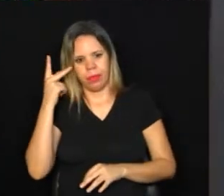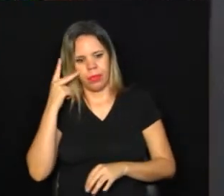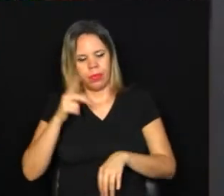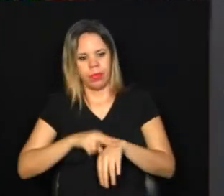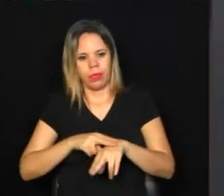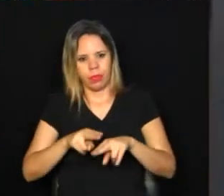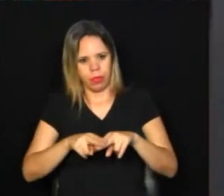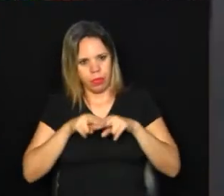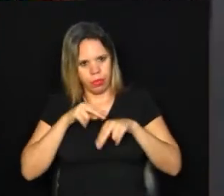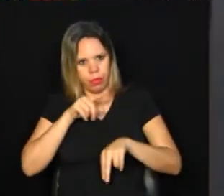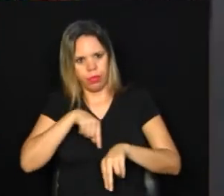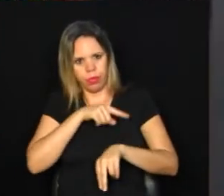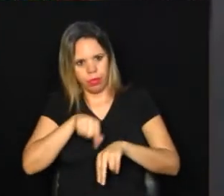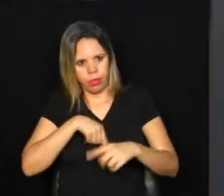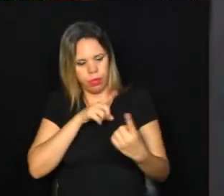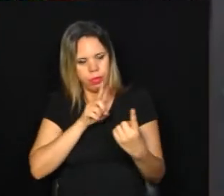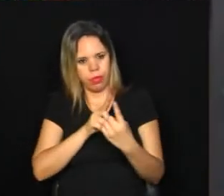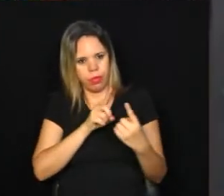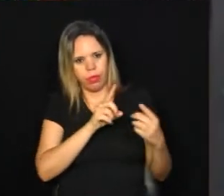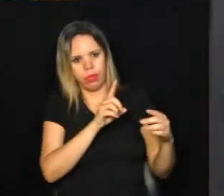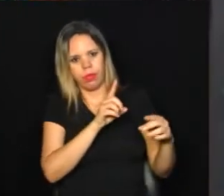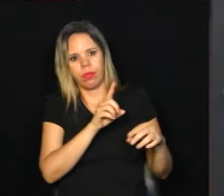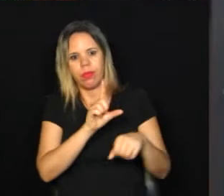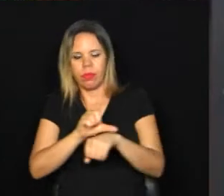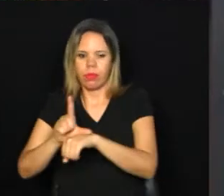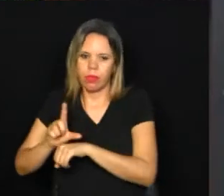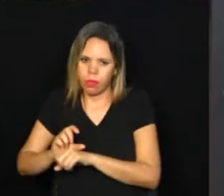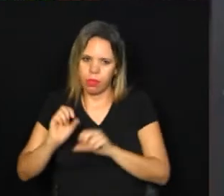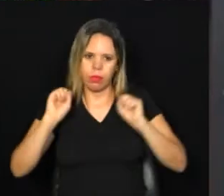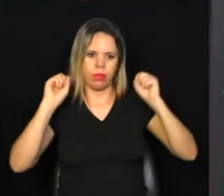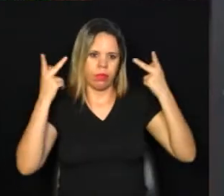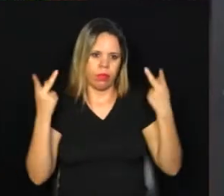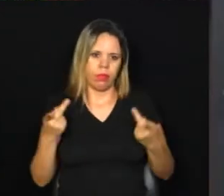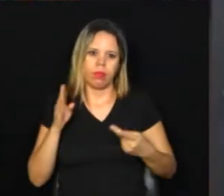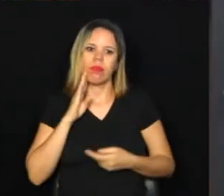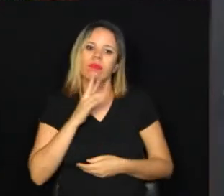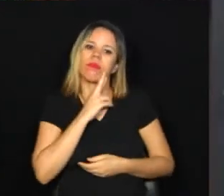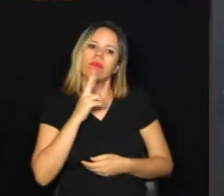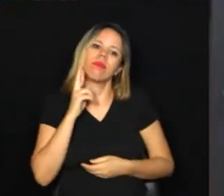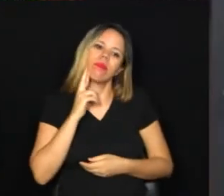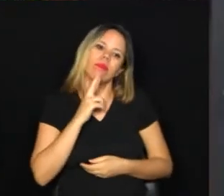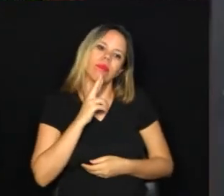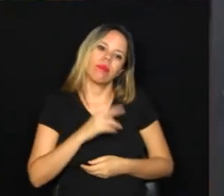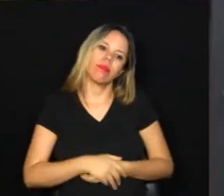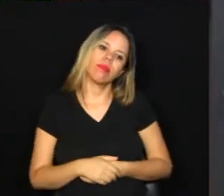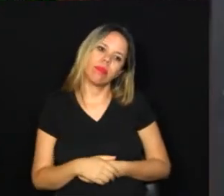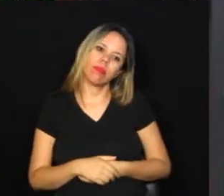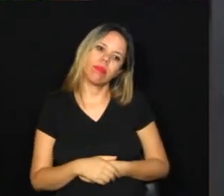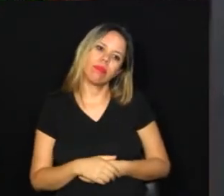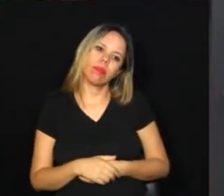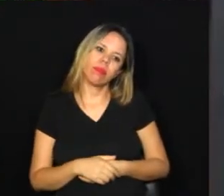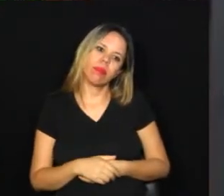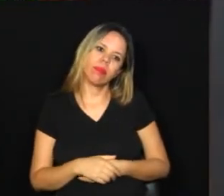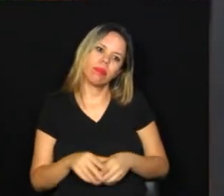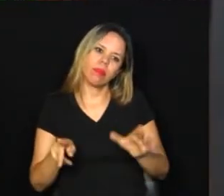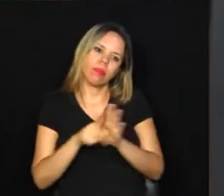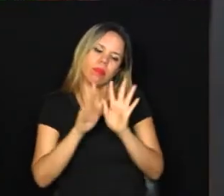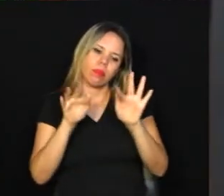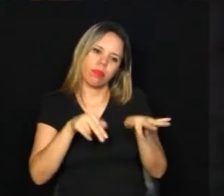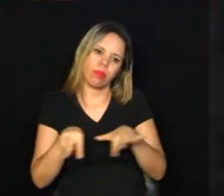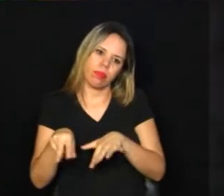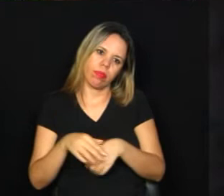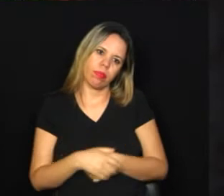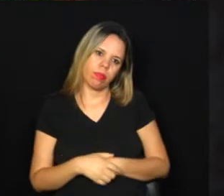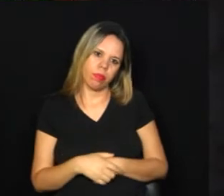horários de funcionamento do comércio, shoppings, bares e restaurantes, inclusive aos finais de